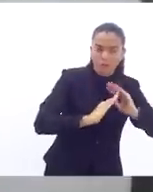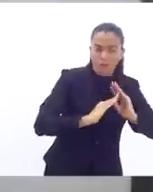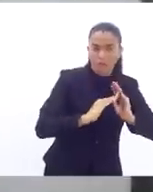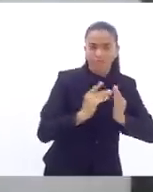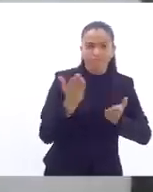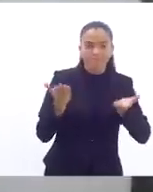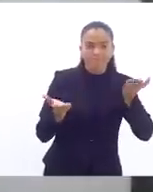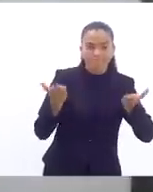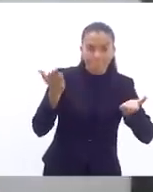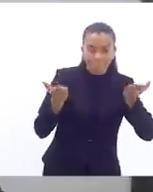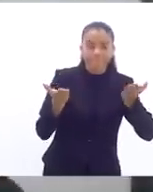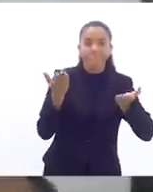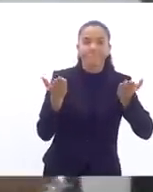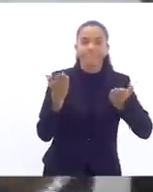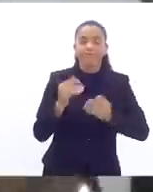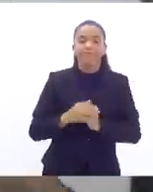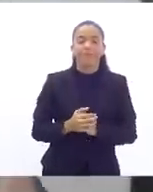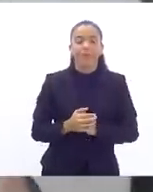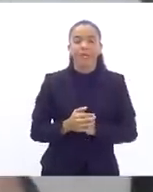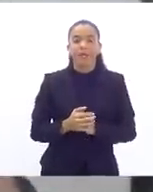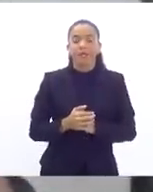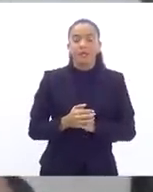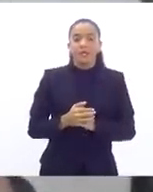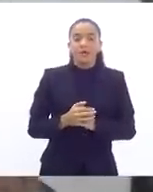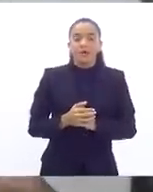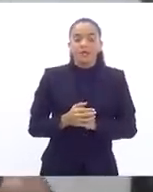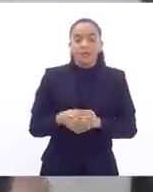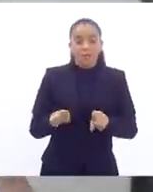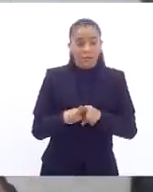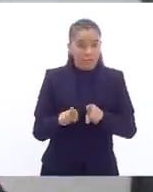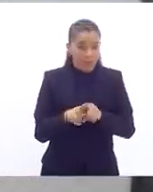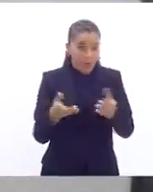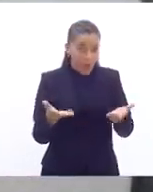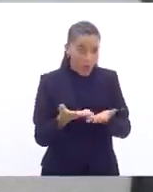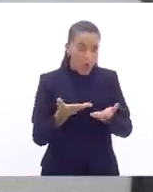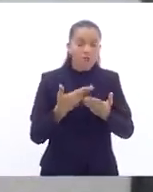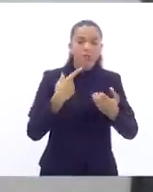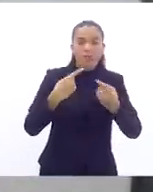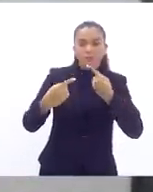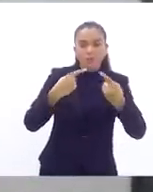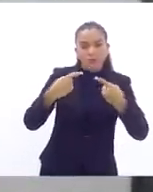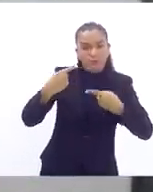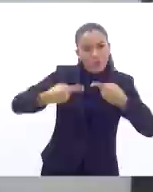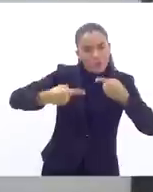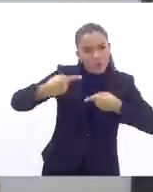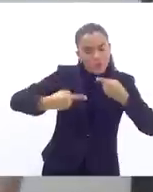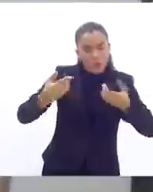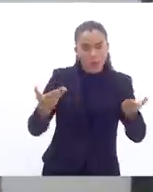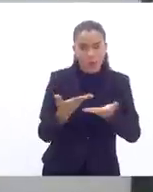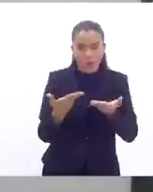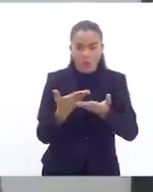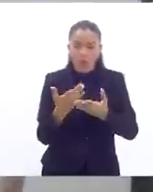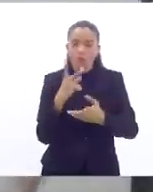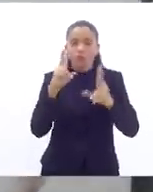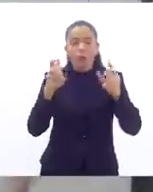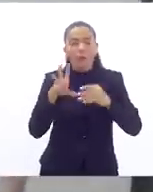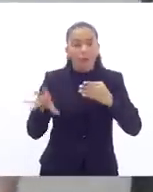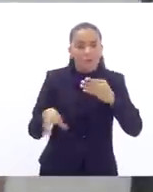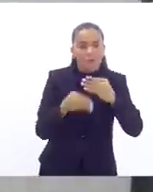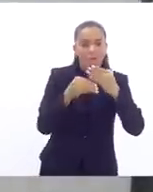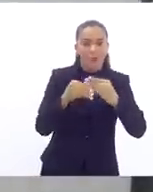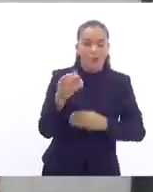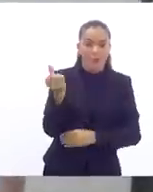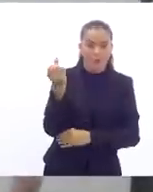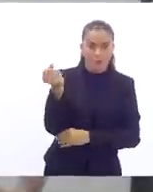previdência então de forma que essa objeto de hoje né questão da reposição das